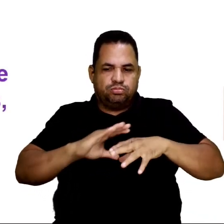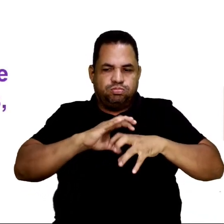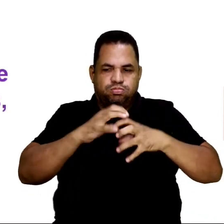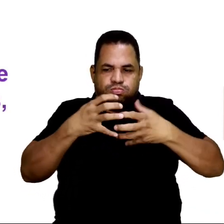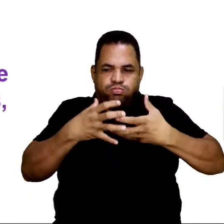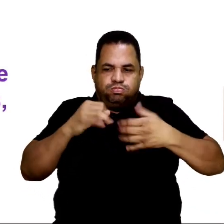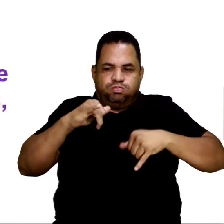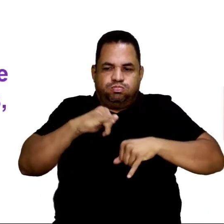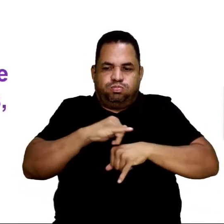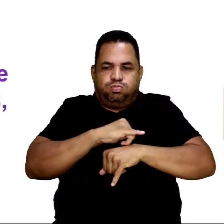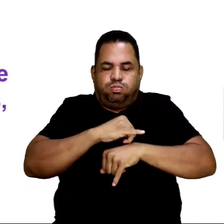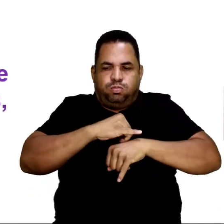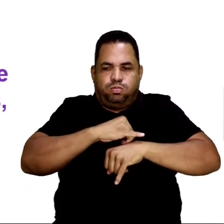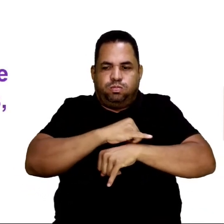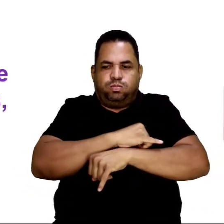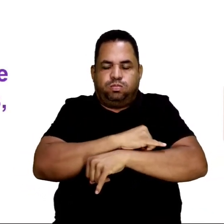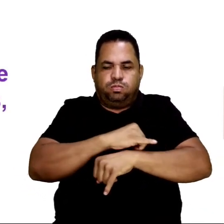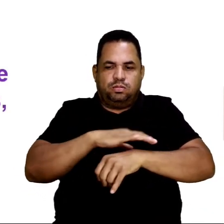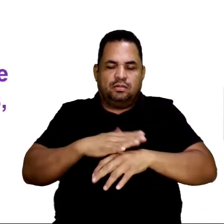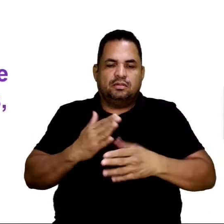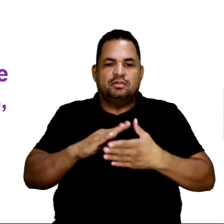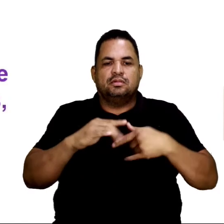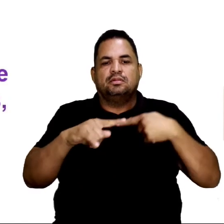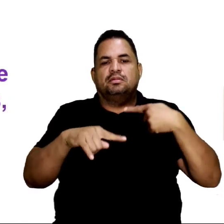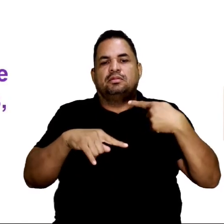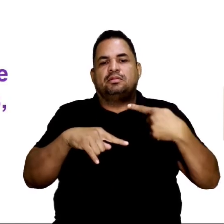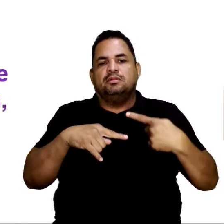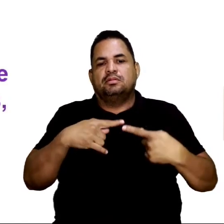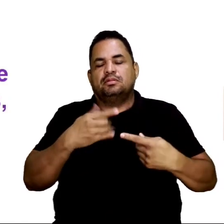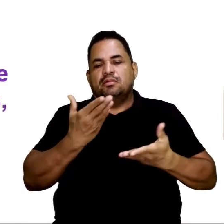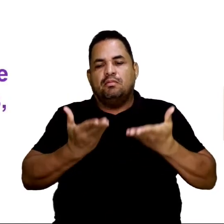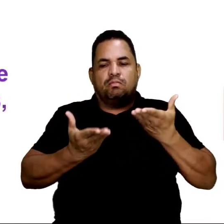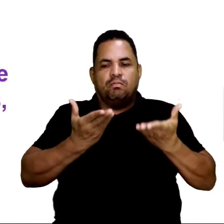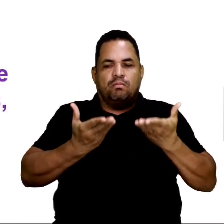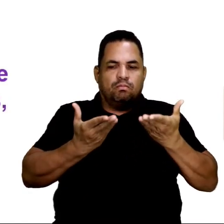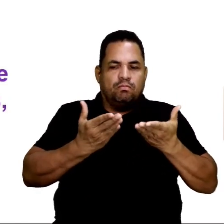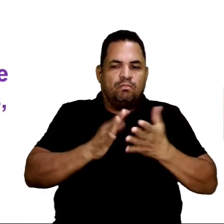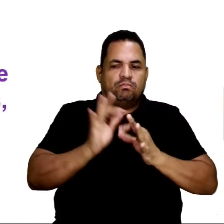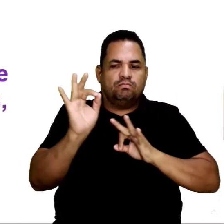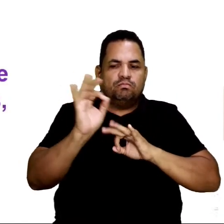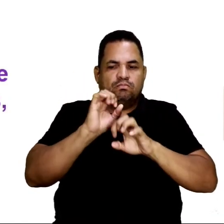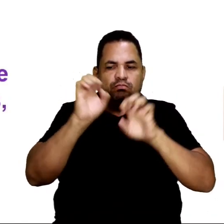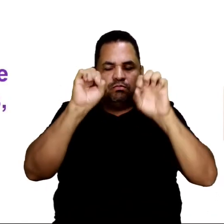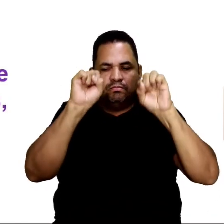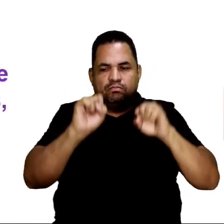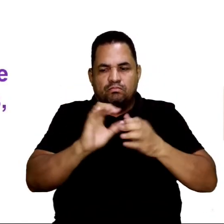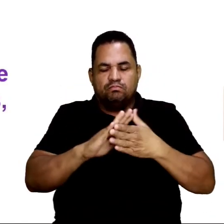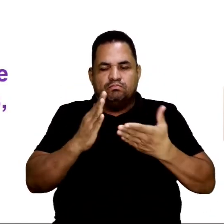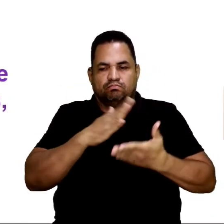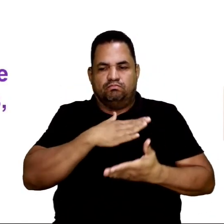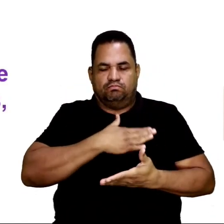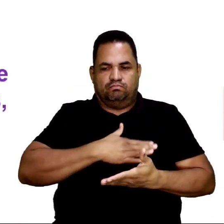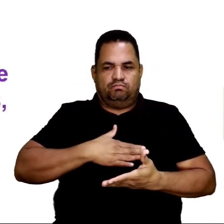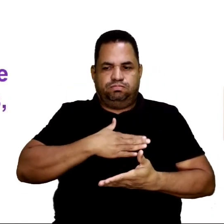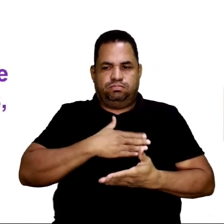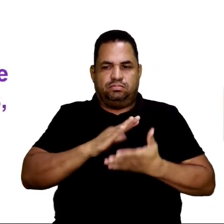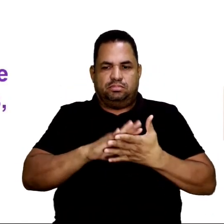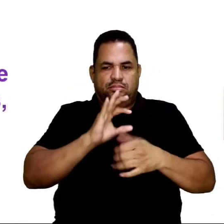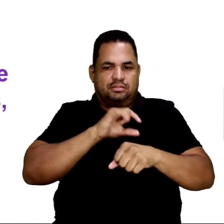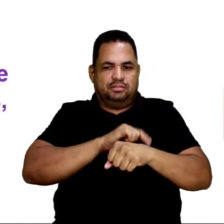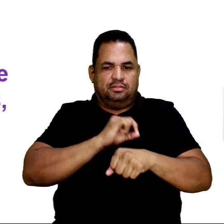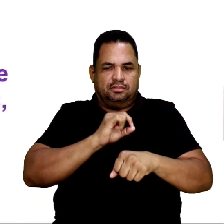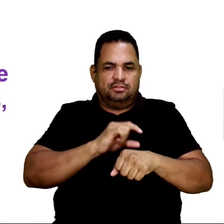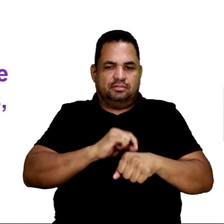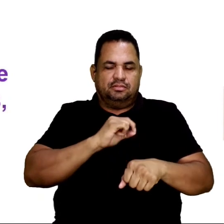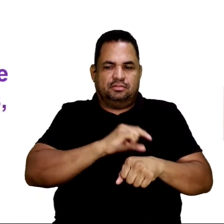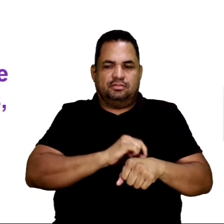rechonchudo, tá bom? Então, depois ele vai ganhando mais peso, vai ganhando aquela forma que nós gostamos muito, né? De dar aqueles